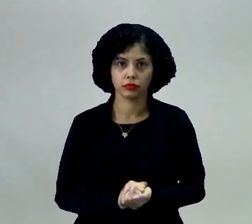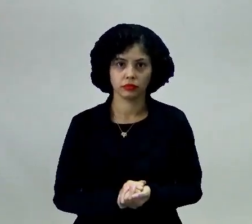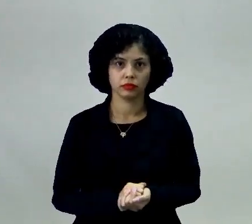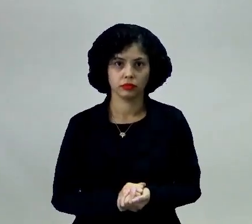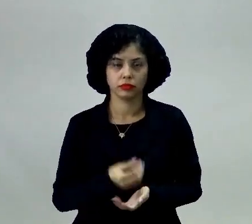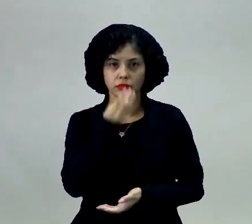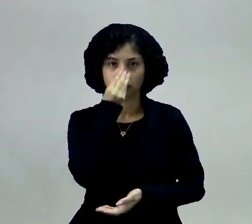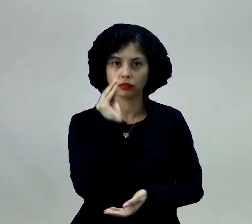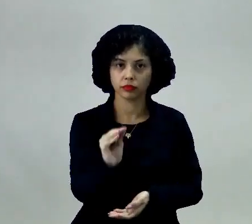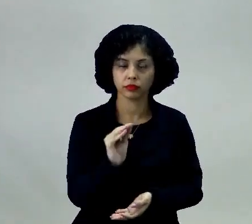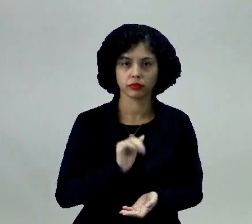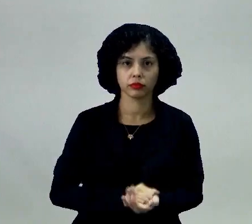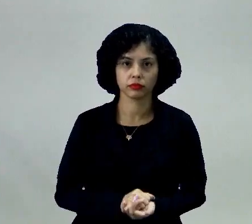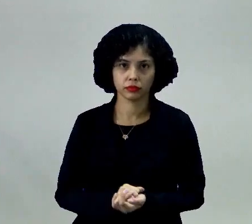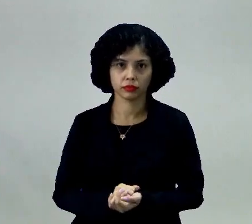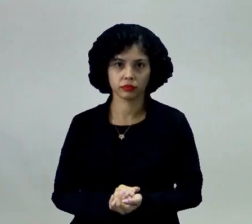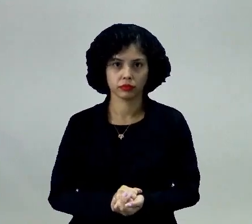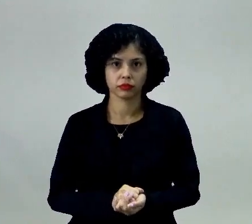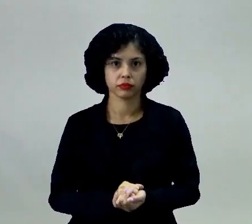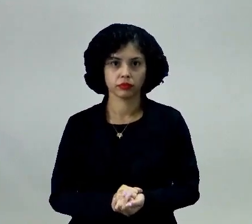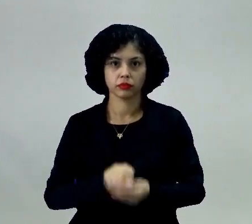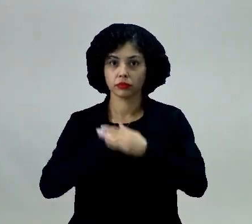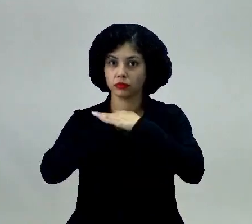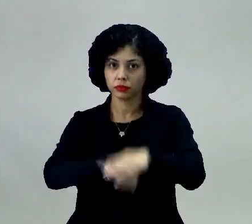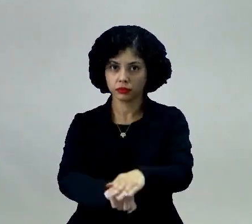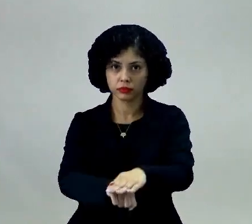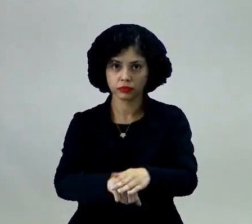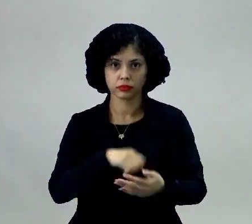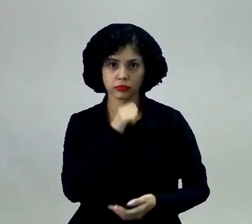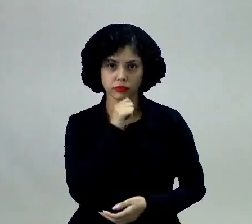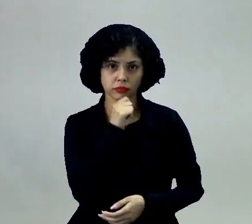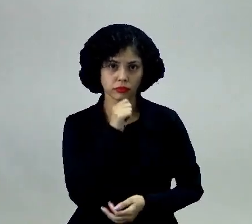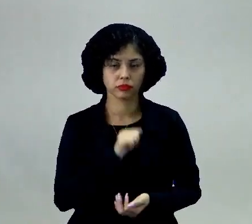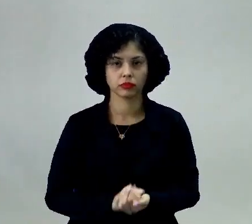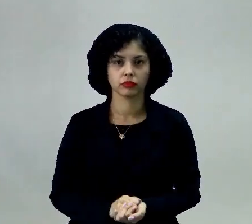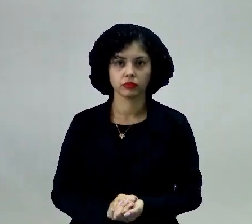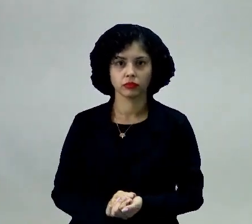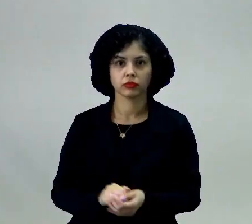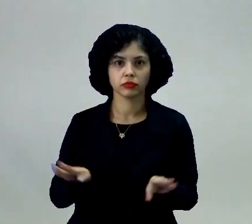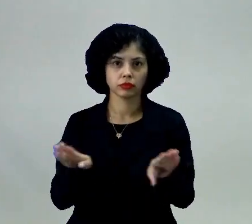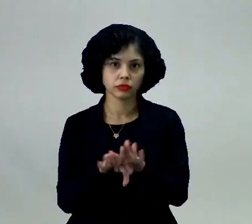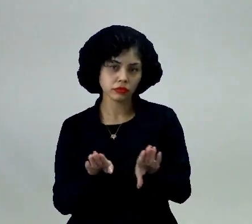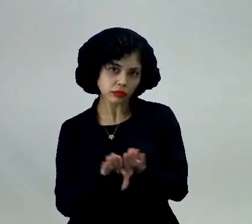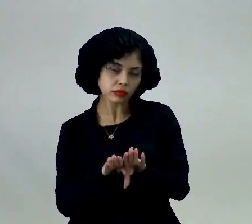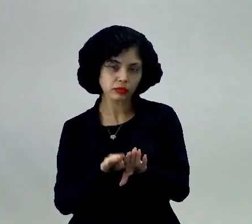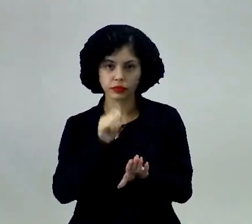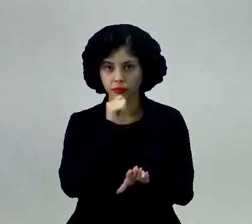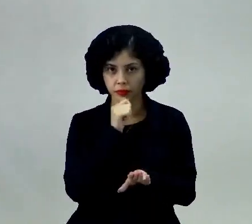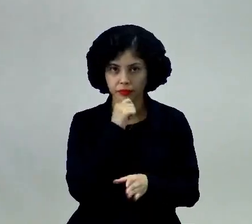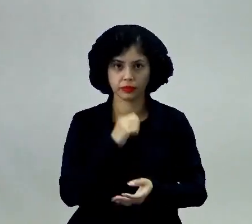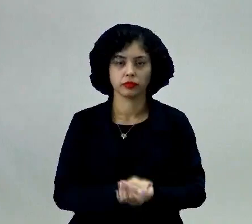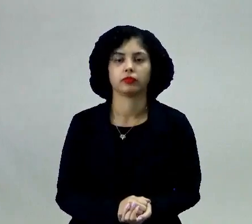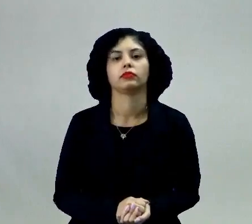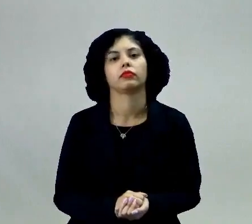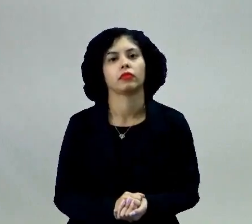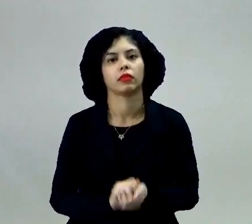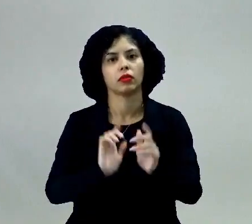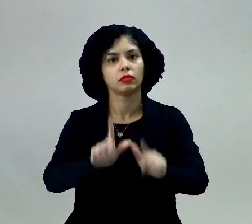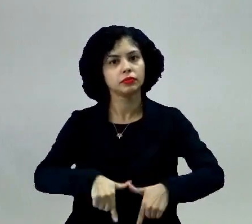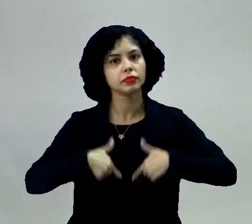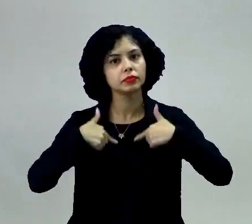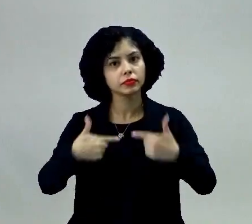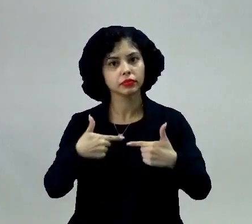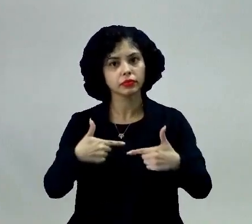a discriminação racial. Da mesma forma que o movimento feminista, ele também